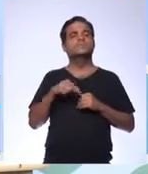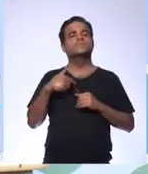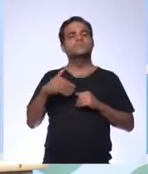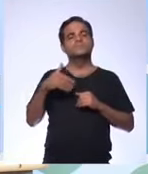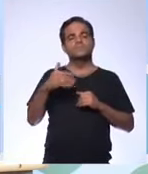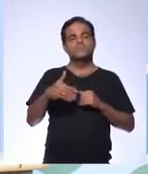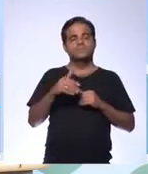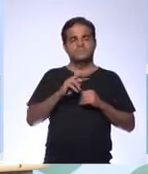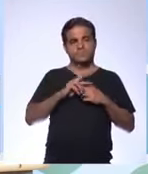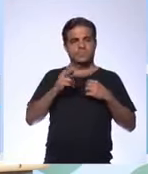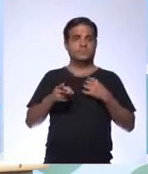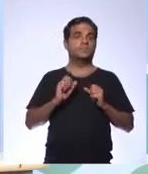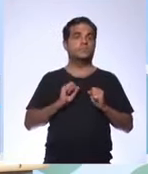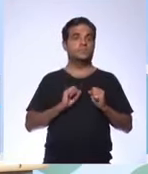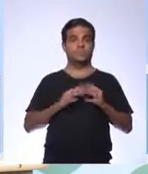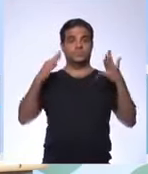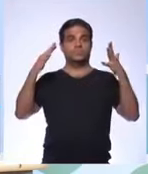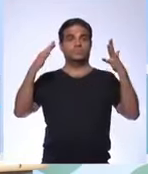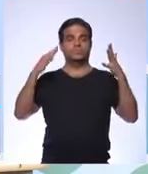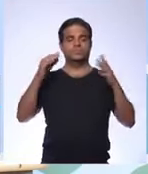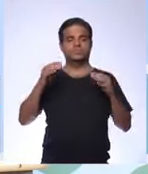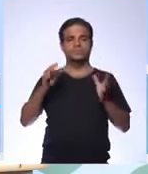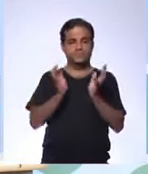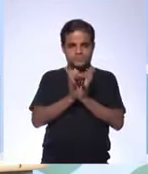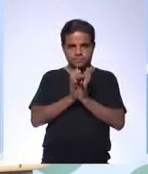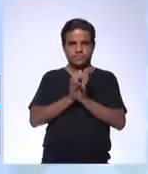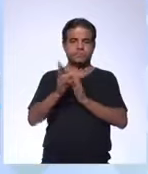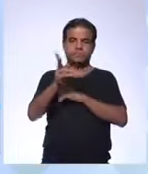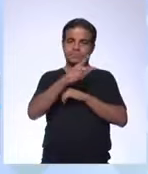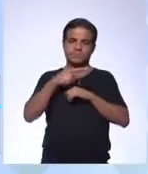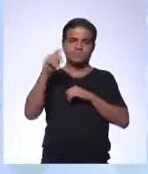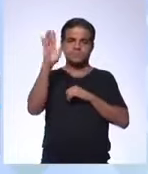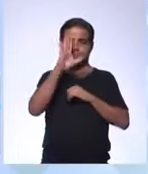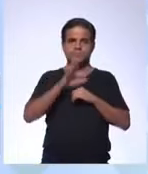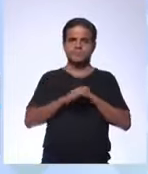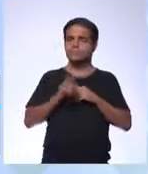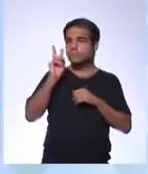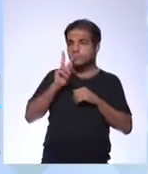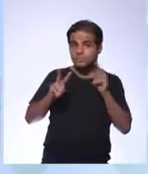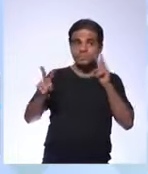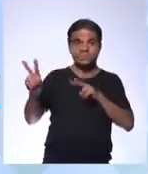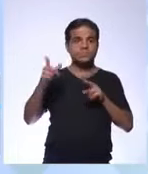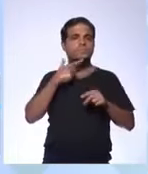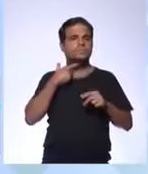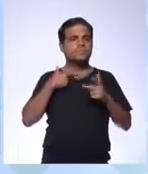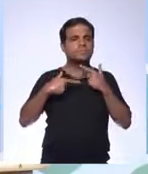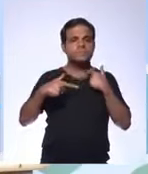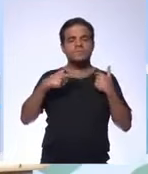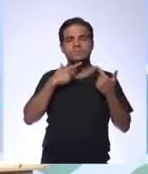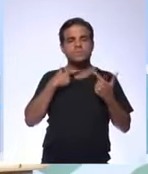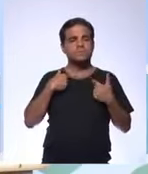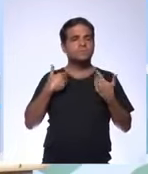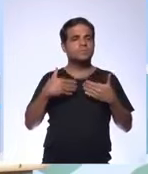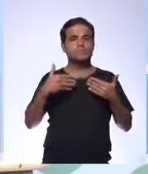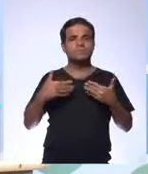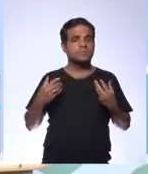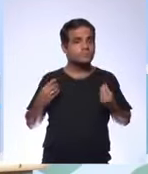uma transição gloriosa para o povo brasileiro, que viu os seus anseios, né, sendo